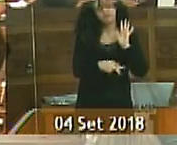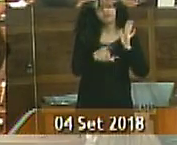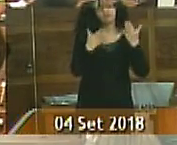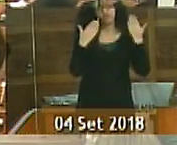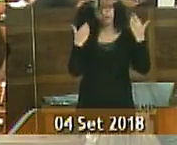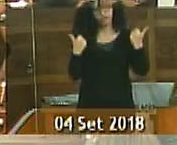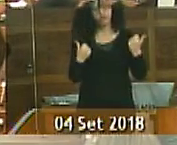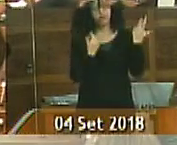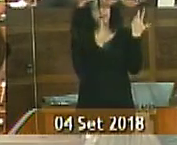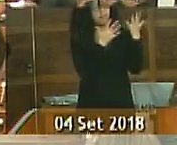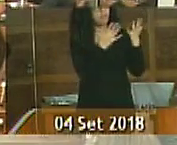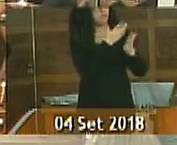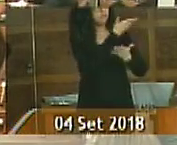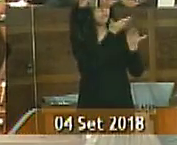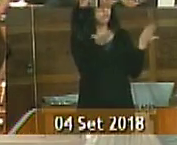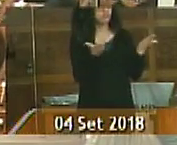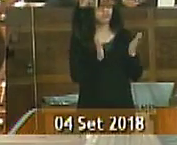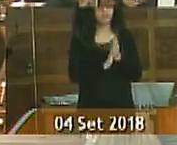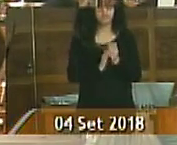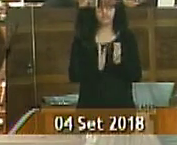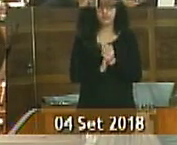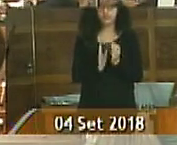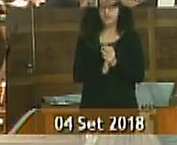criados. Parabéns a vocês.